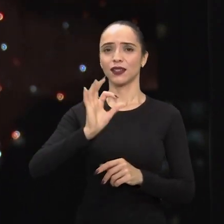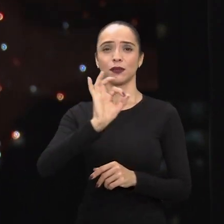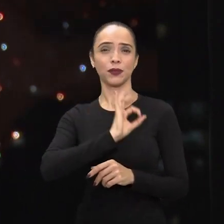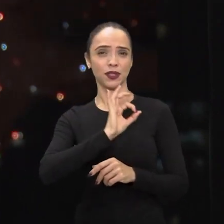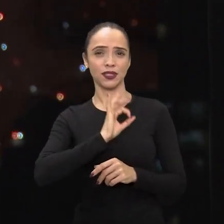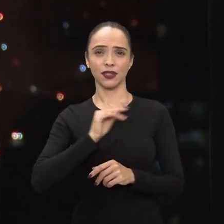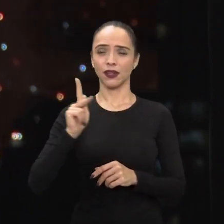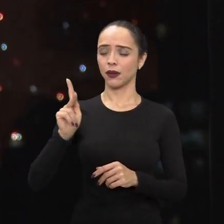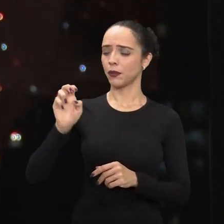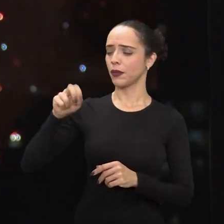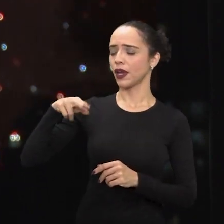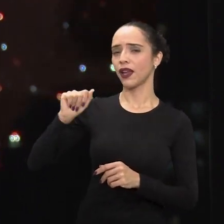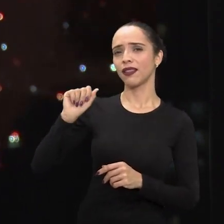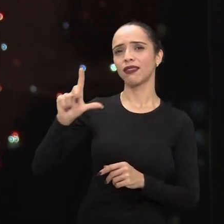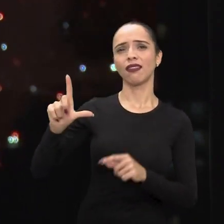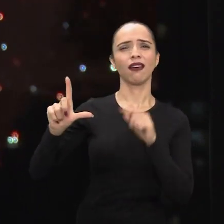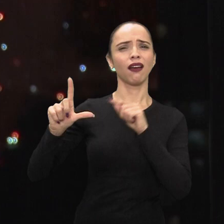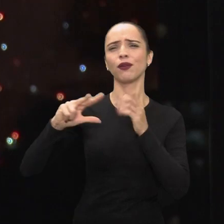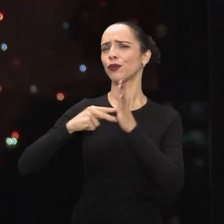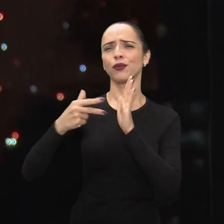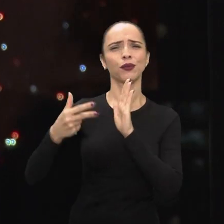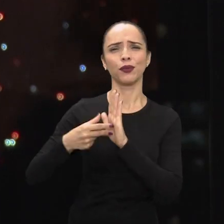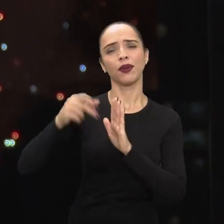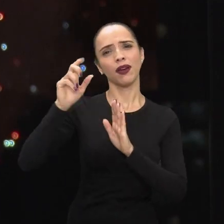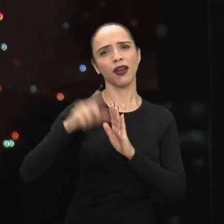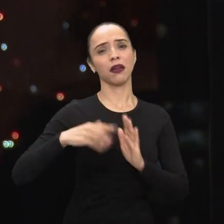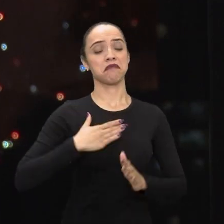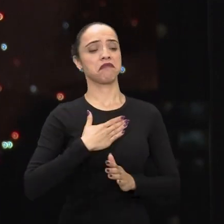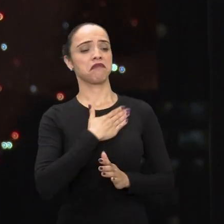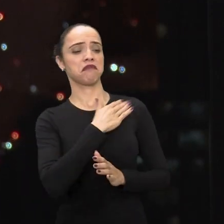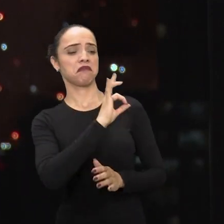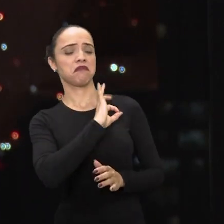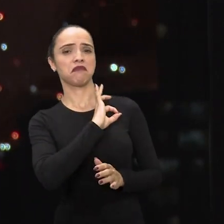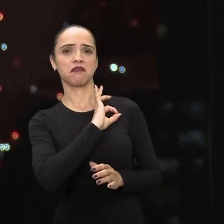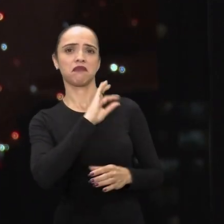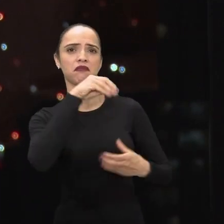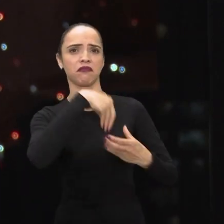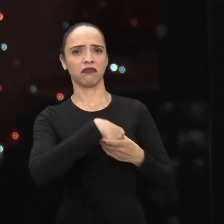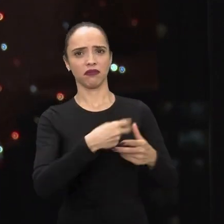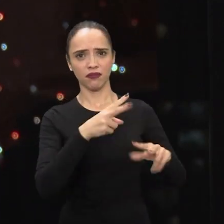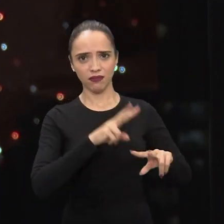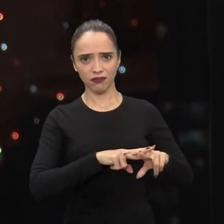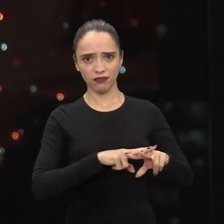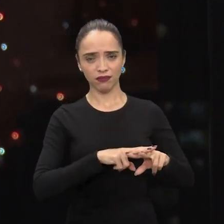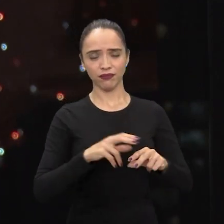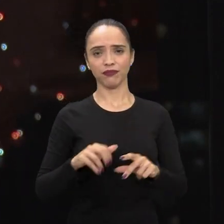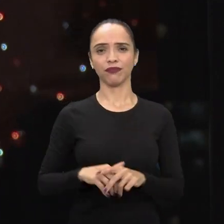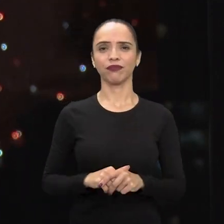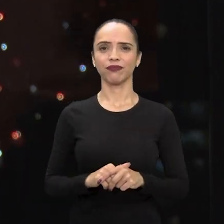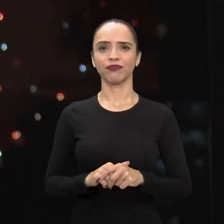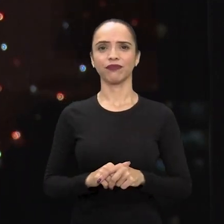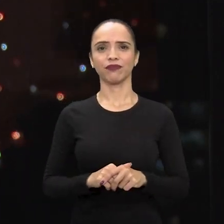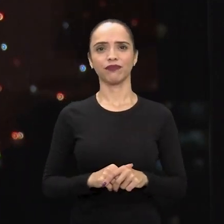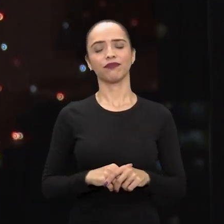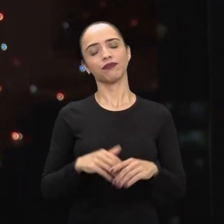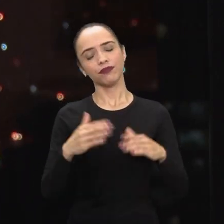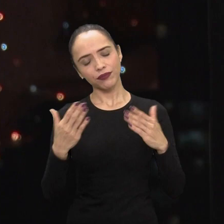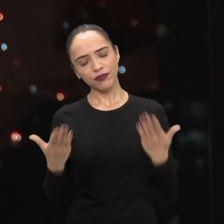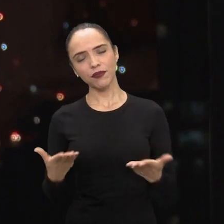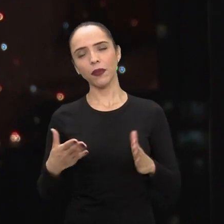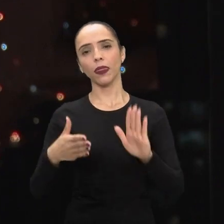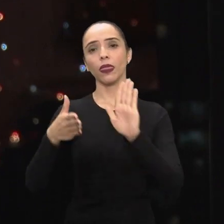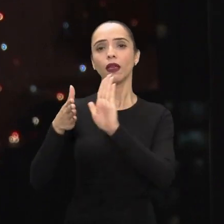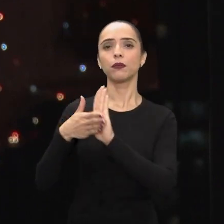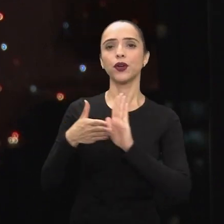penal que não é outra coisa esse nome militarização também né Então as propostas que